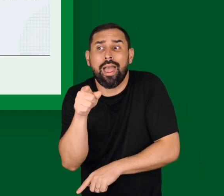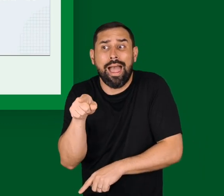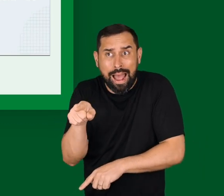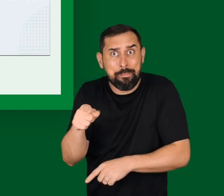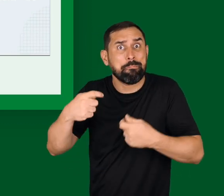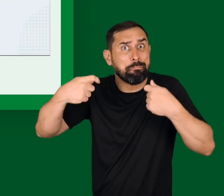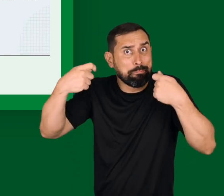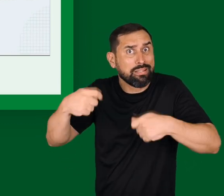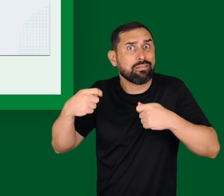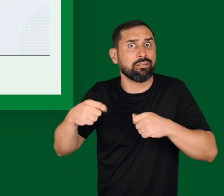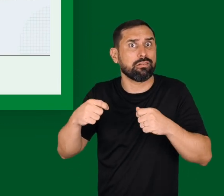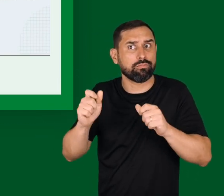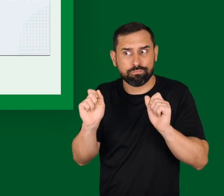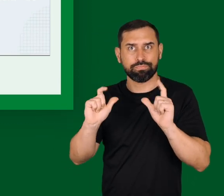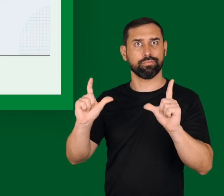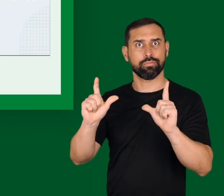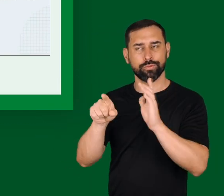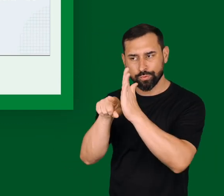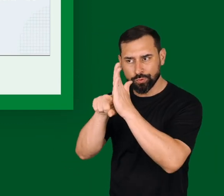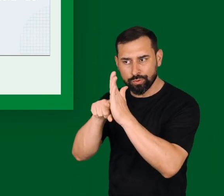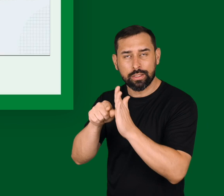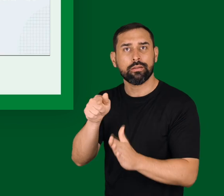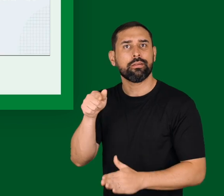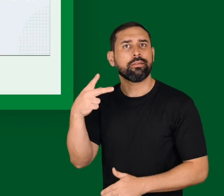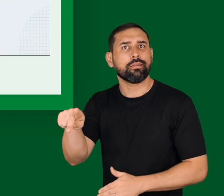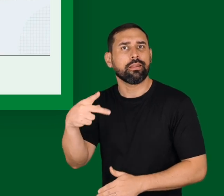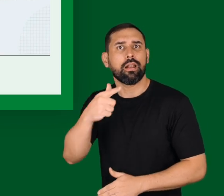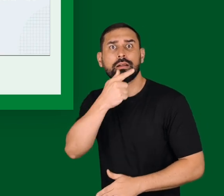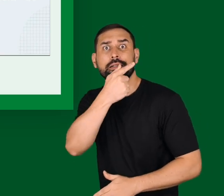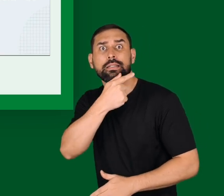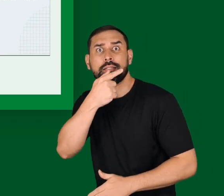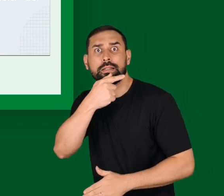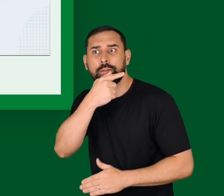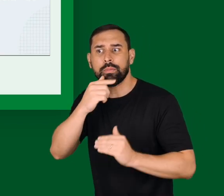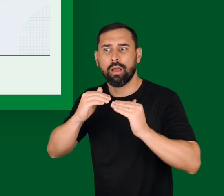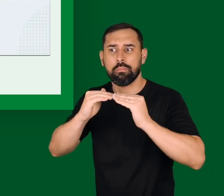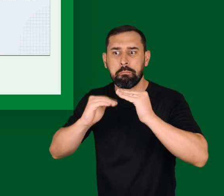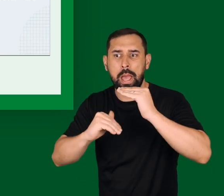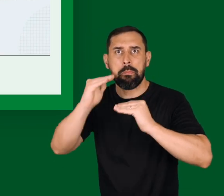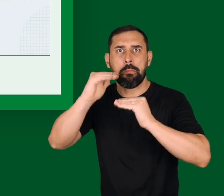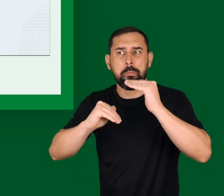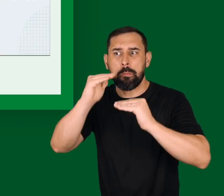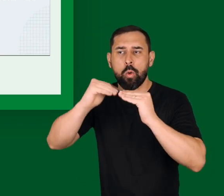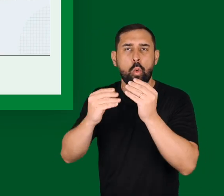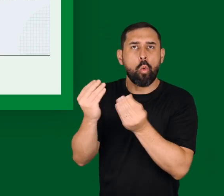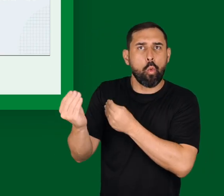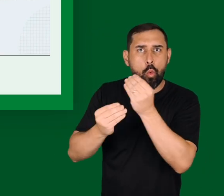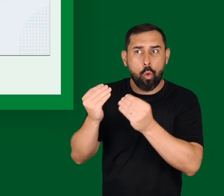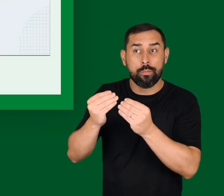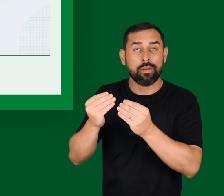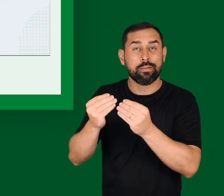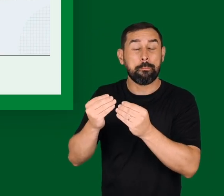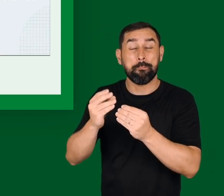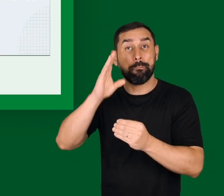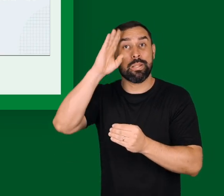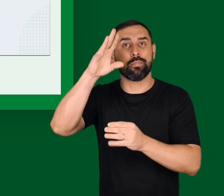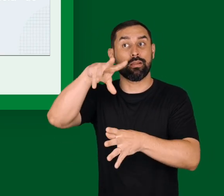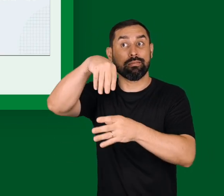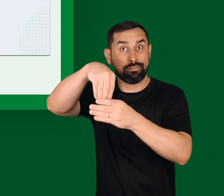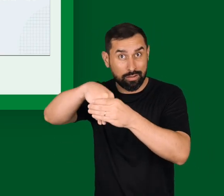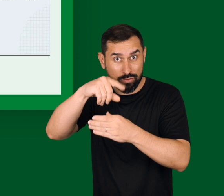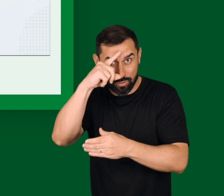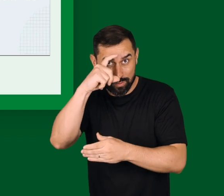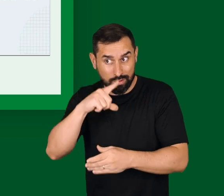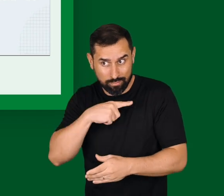1 mês. Né? Então a gente tem que estar atento, tem que checar, né, uma glicemia rápida, beira-leito, em especial se essa criança